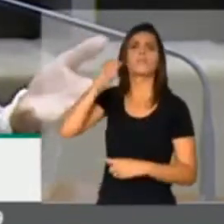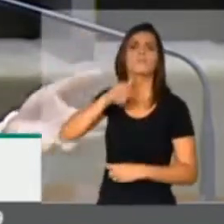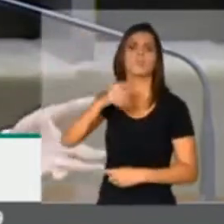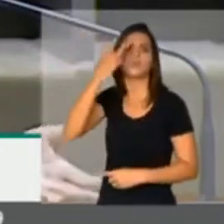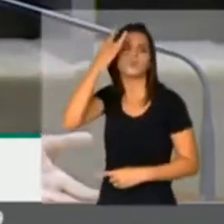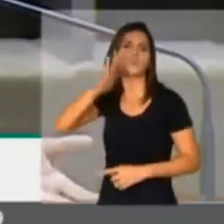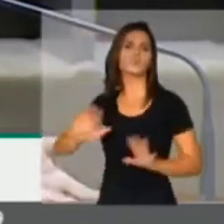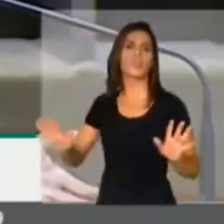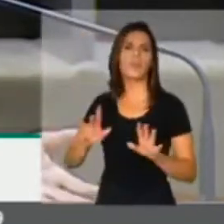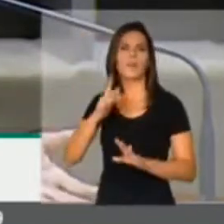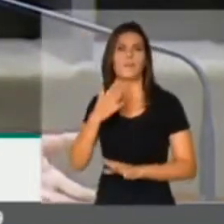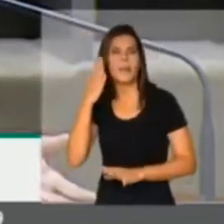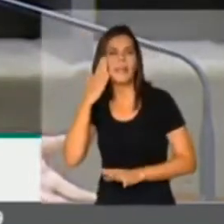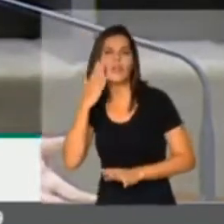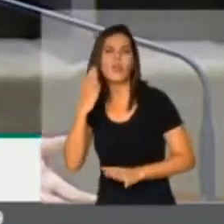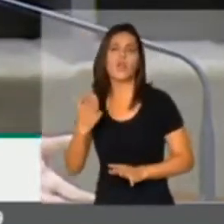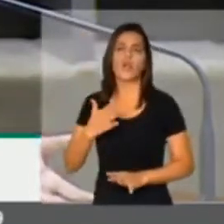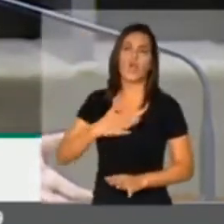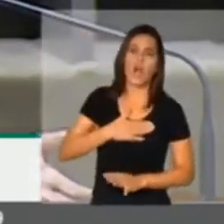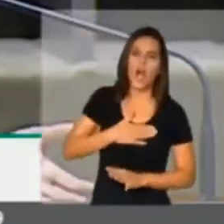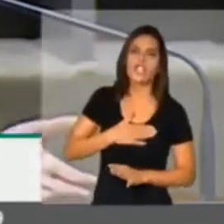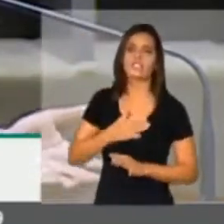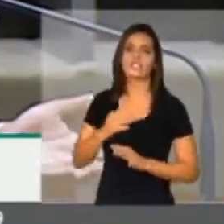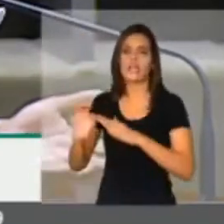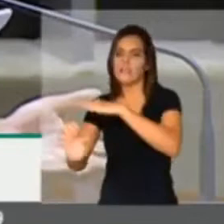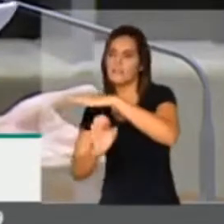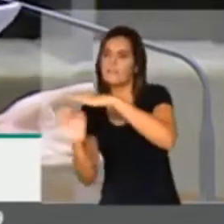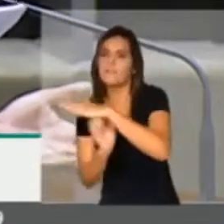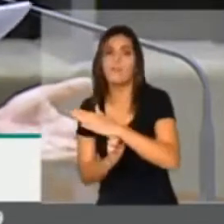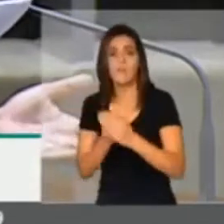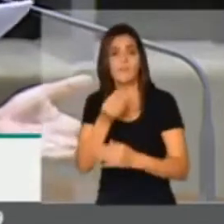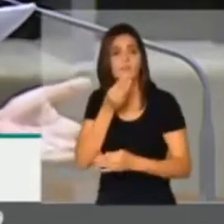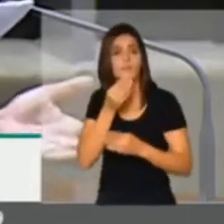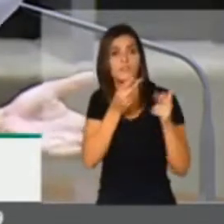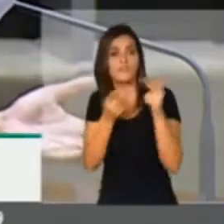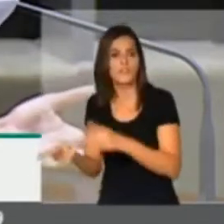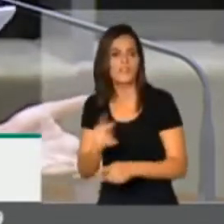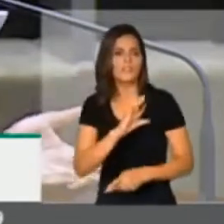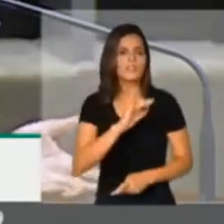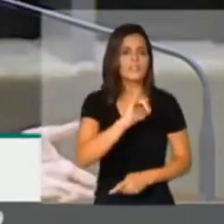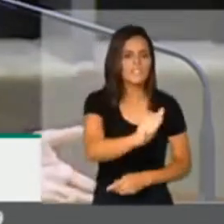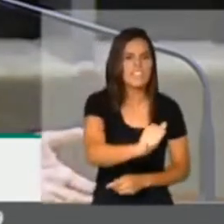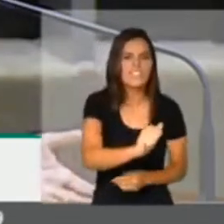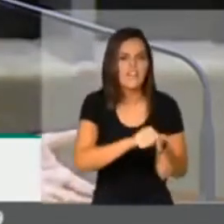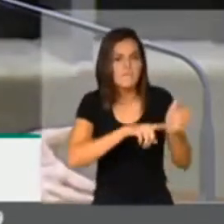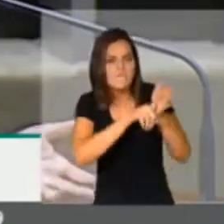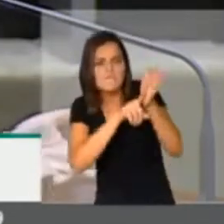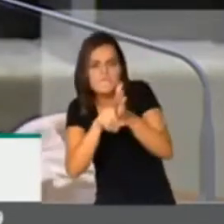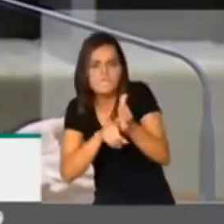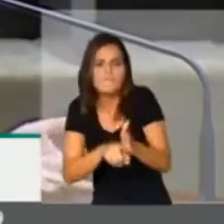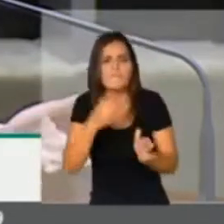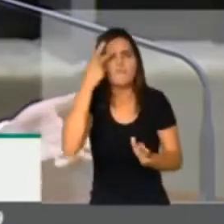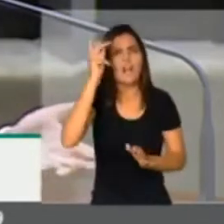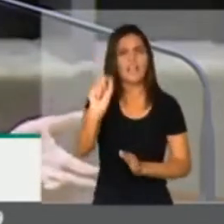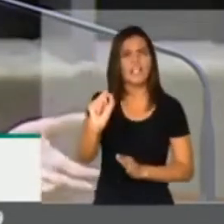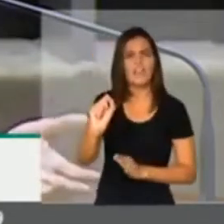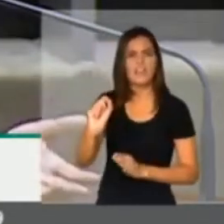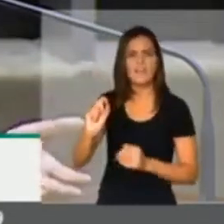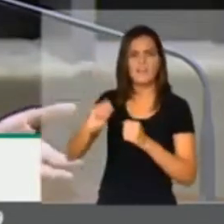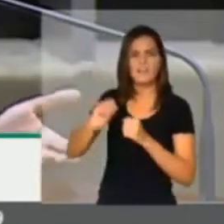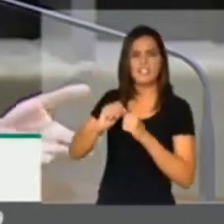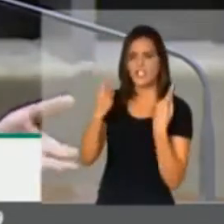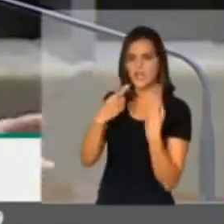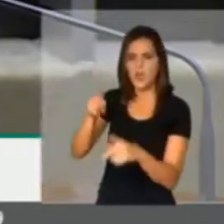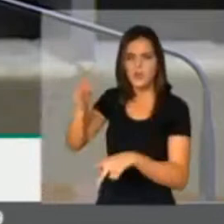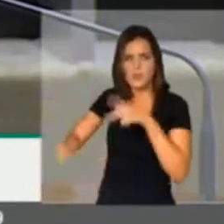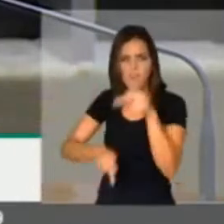de mercado, fossem visitar as empresas americanas? Foram visitar a CIA para quê? Para grampear os brasileiros? É isso? Vai virar o grande